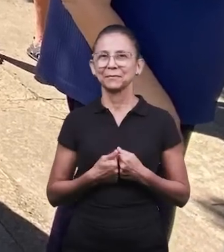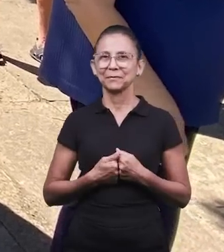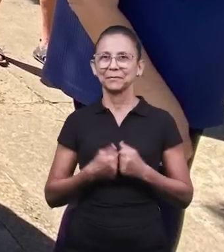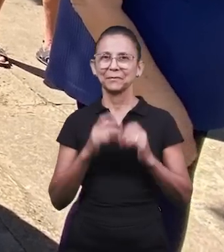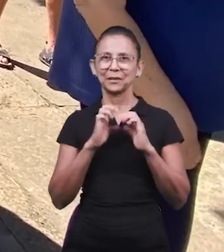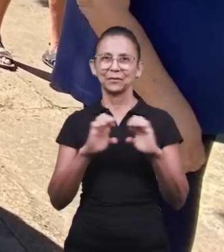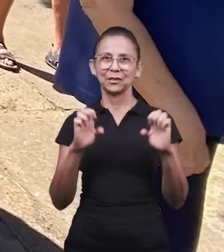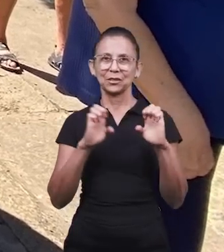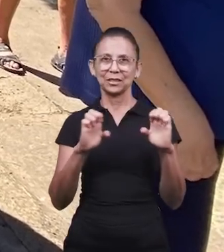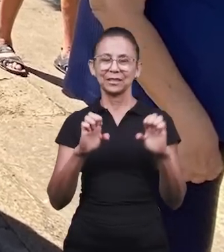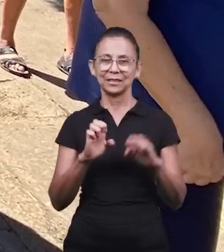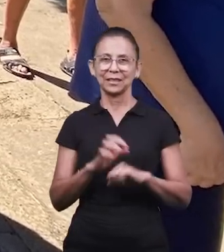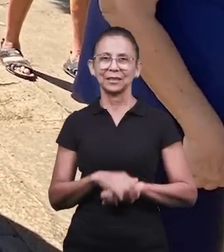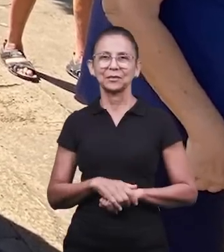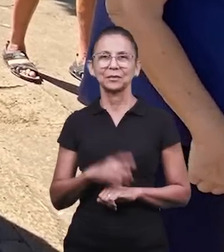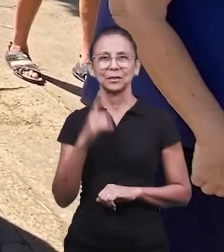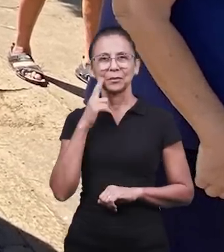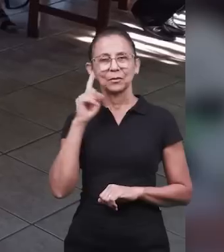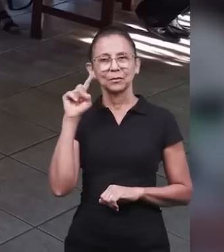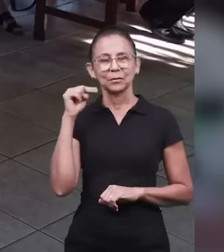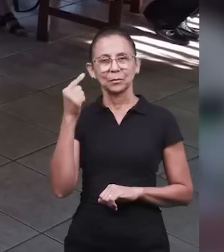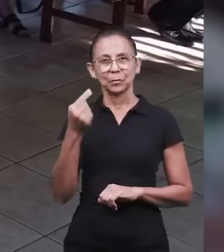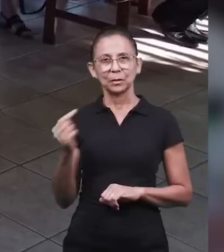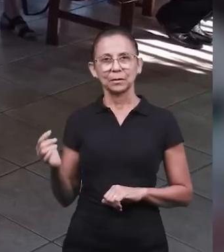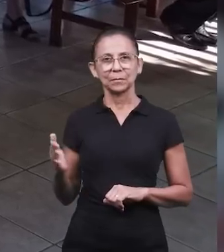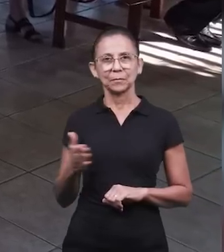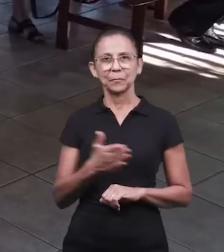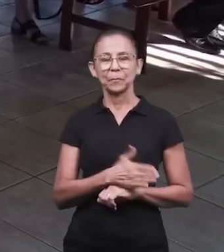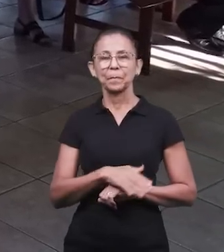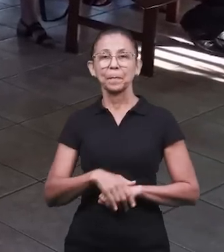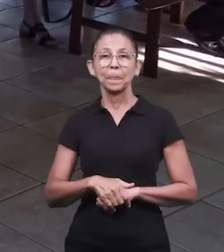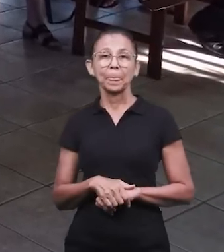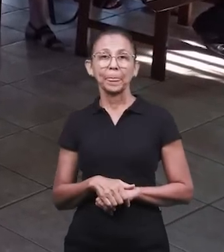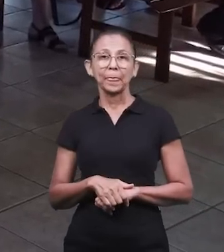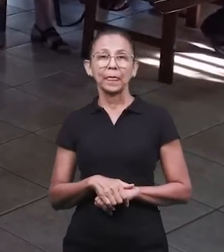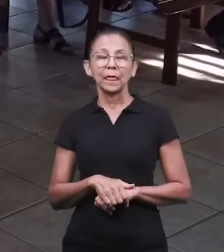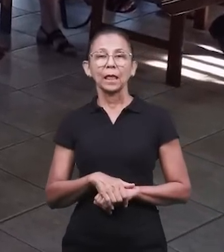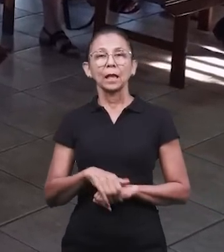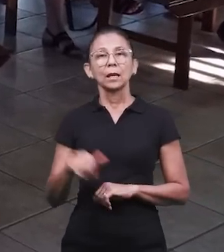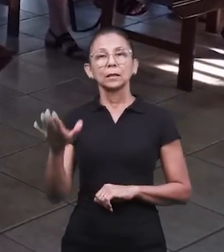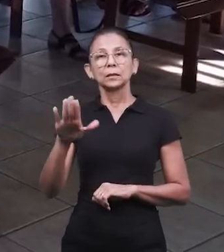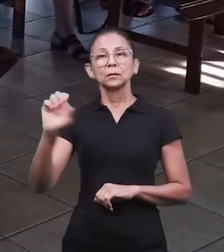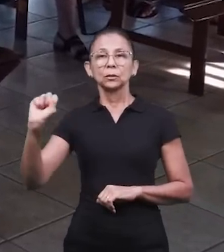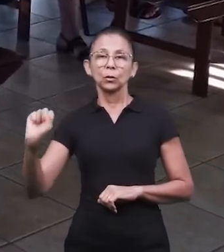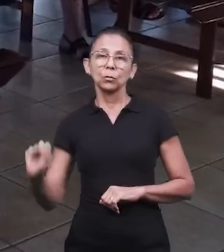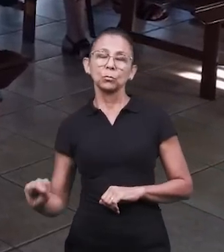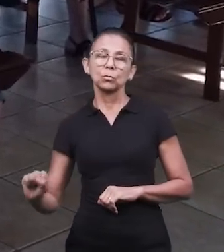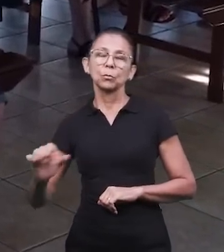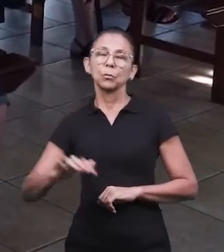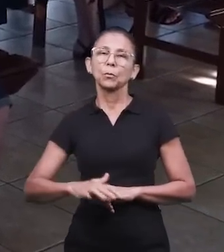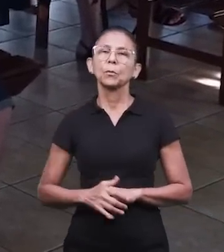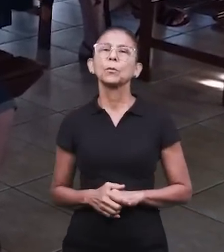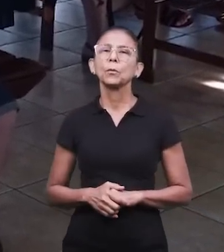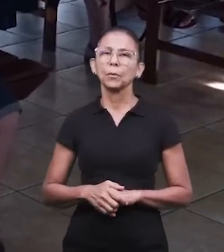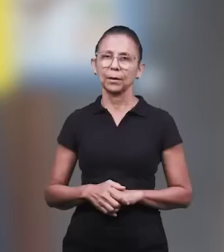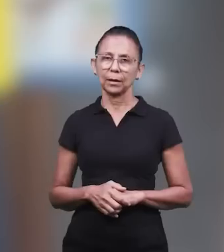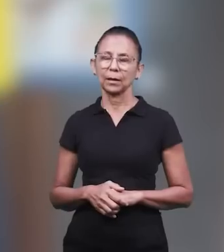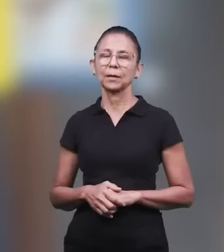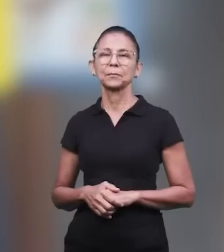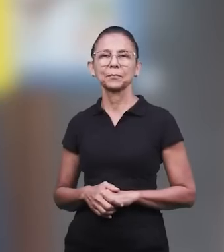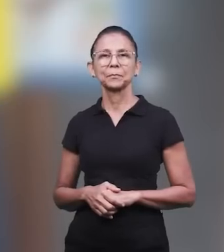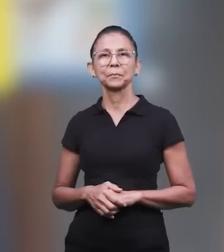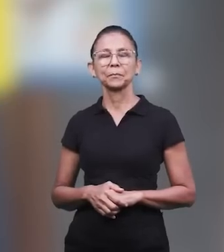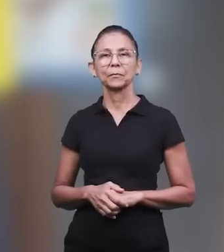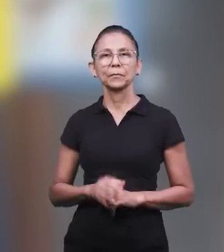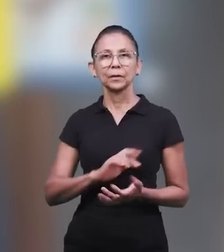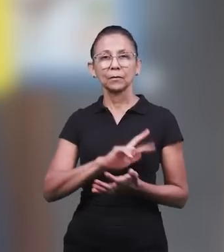que passaremos na próxima edição. Agora nós vamos para a região sul. Na área de Ponta Grossa tivemos várias